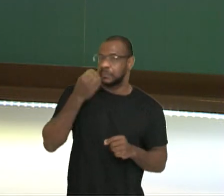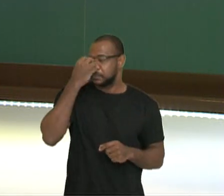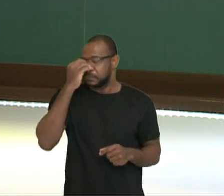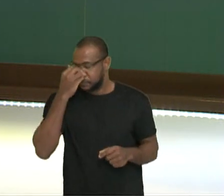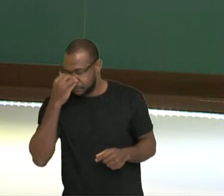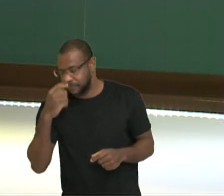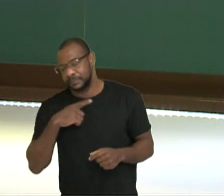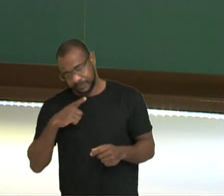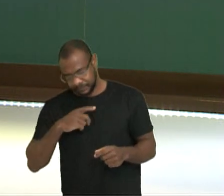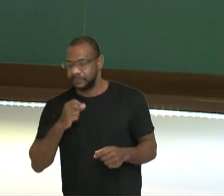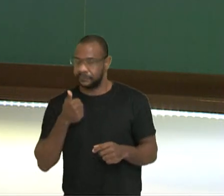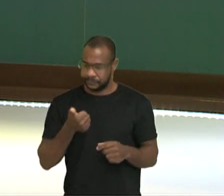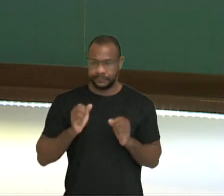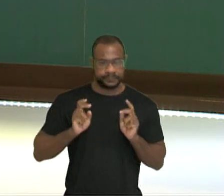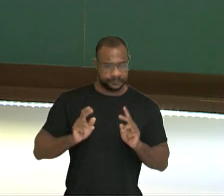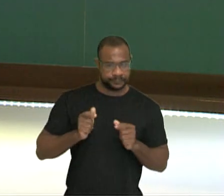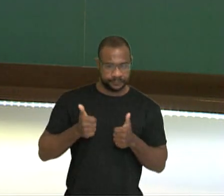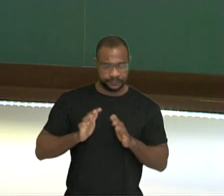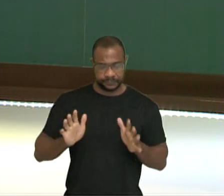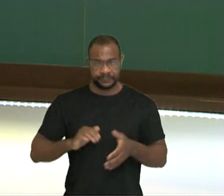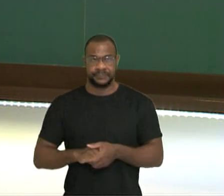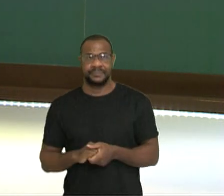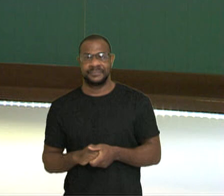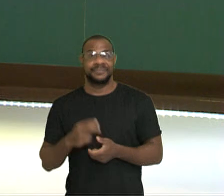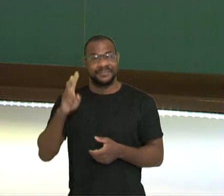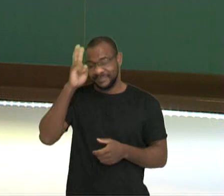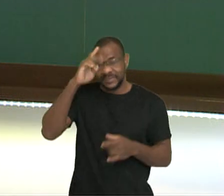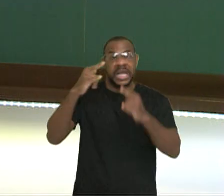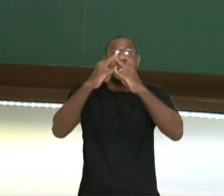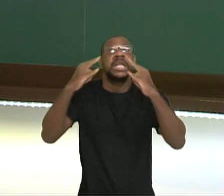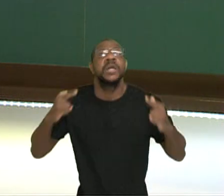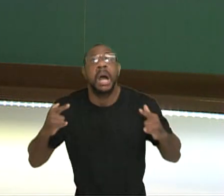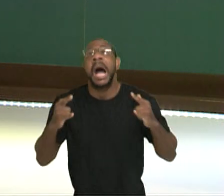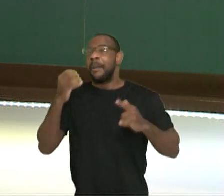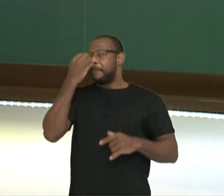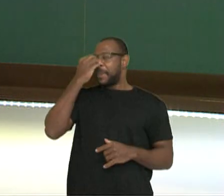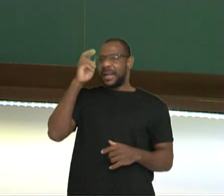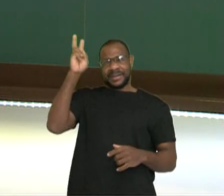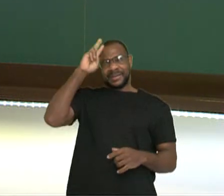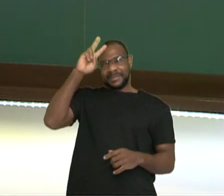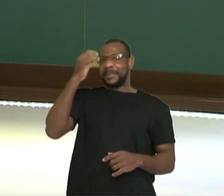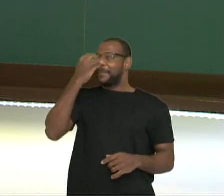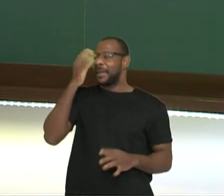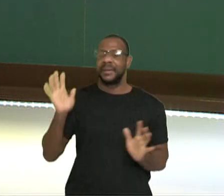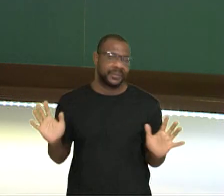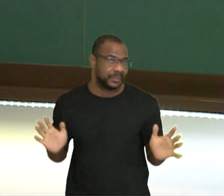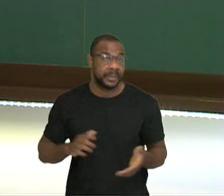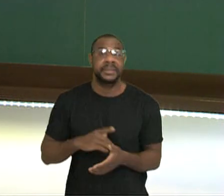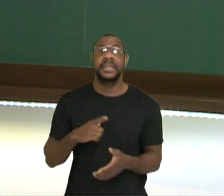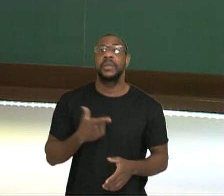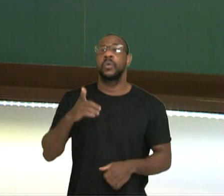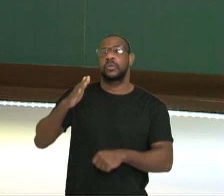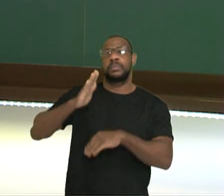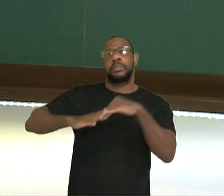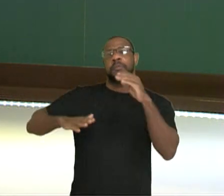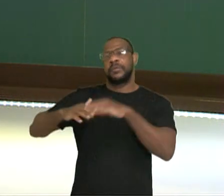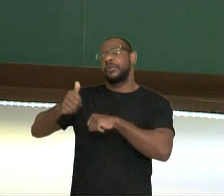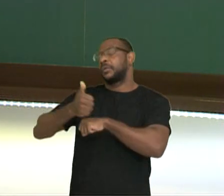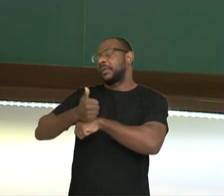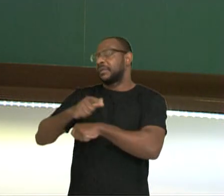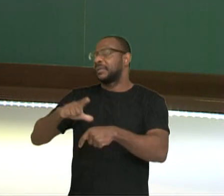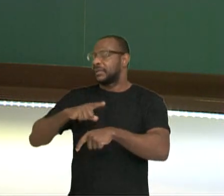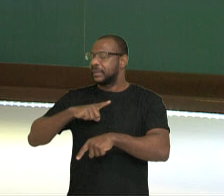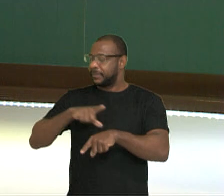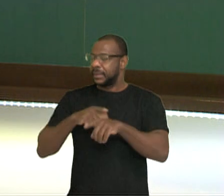e que, né, a gente fala em circo, a gente já lembra dele, né, do palhaço, mas existem outros profissionais que também trazem